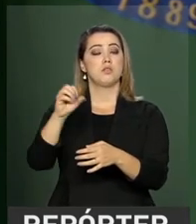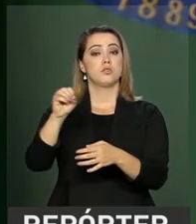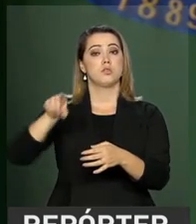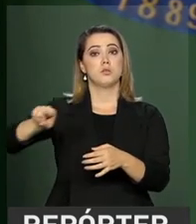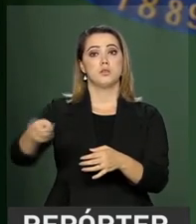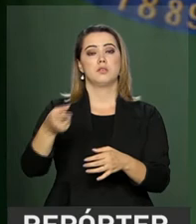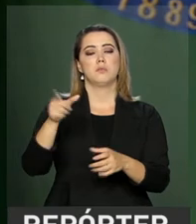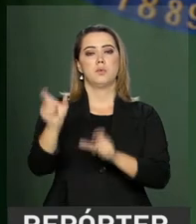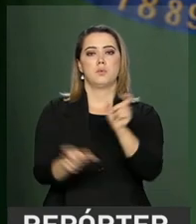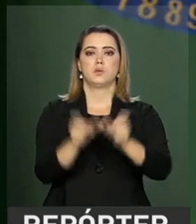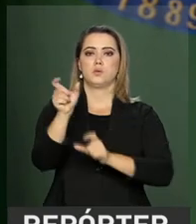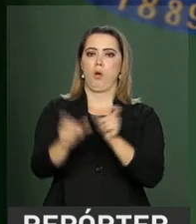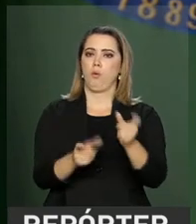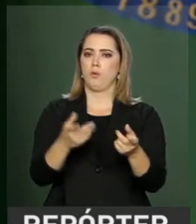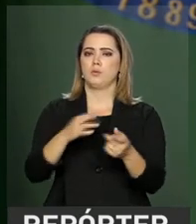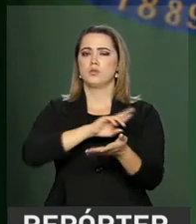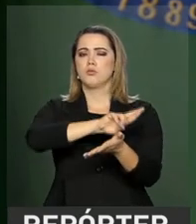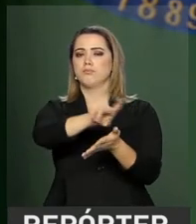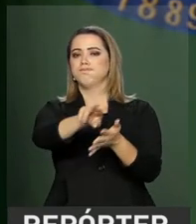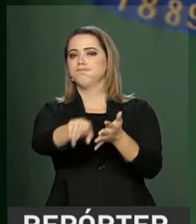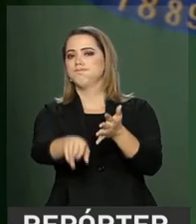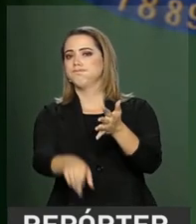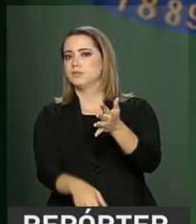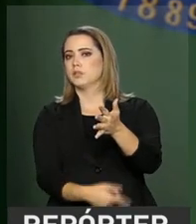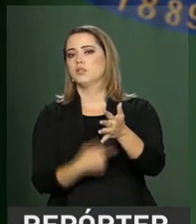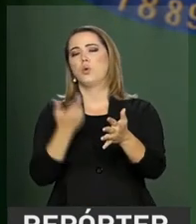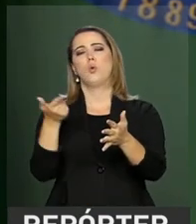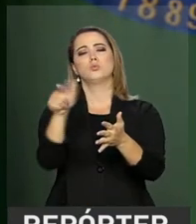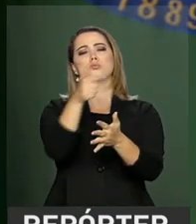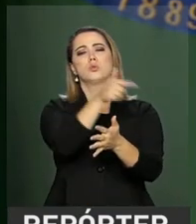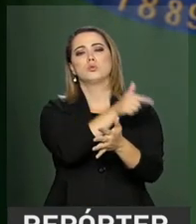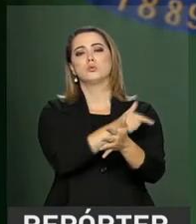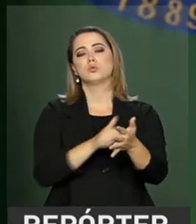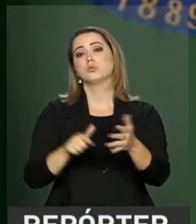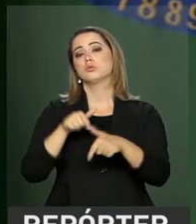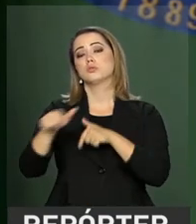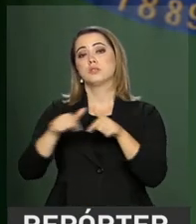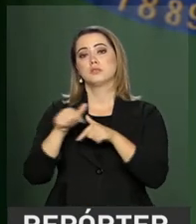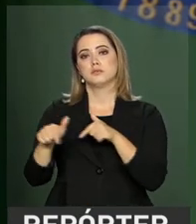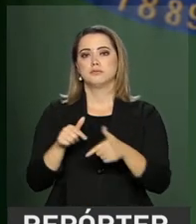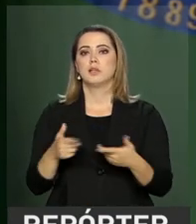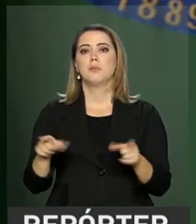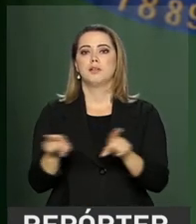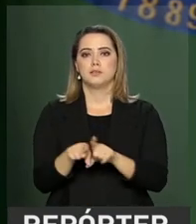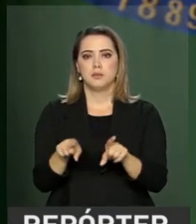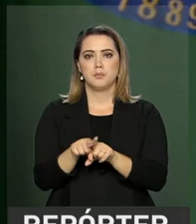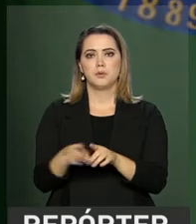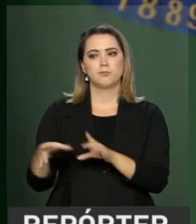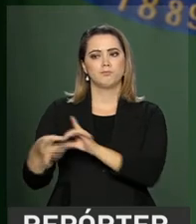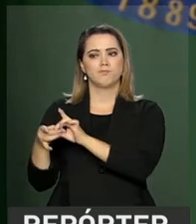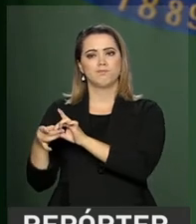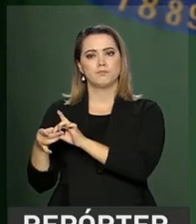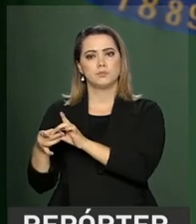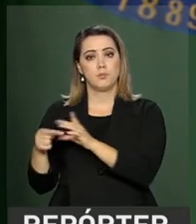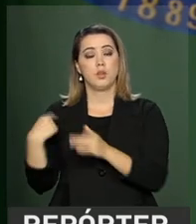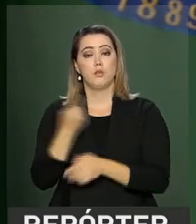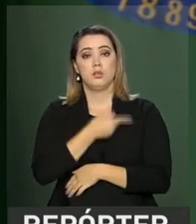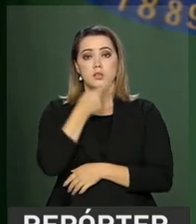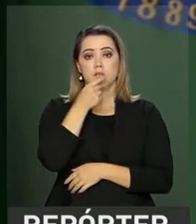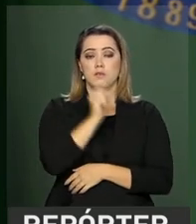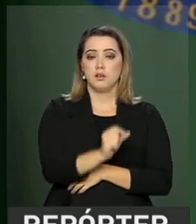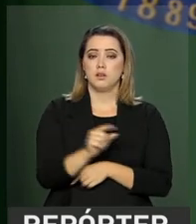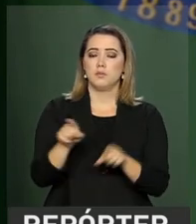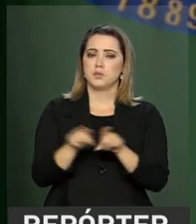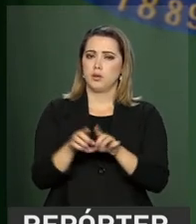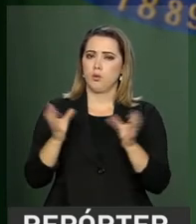pessoas diretos e centenas de milhares de empregos indiretos estamos falando a verdade o setor